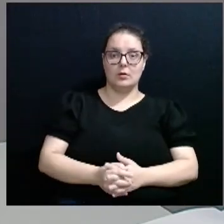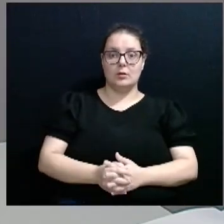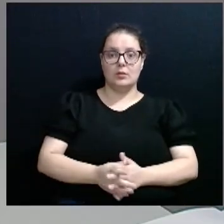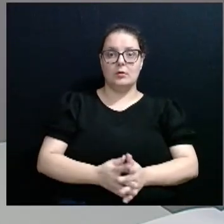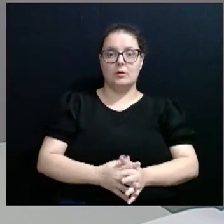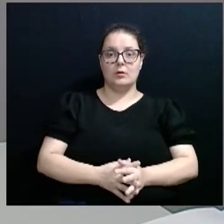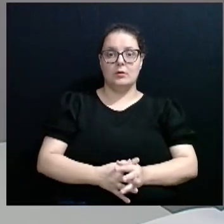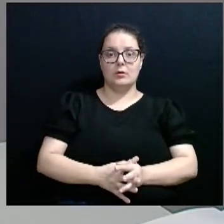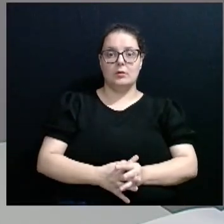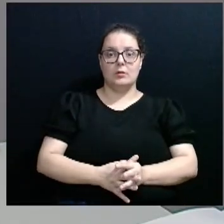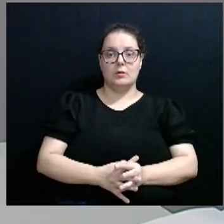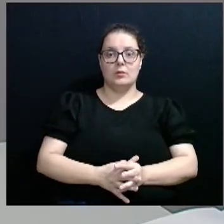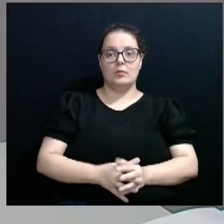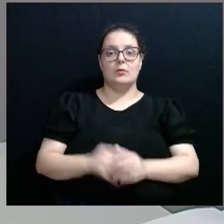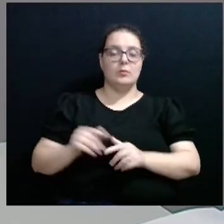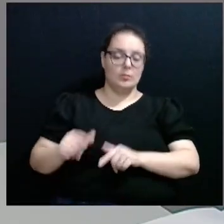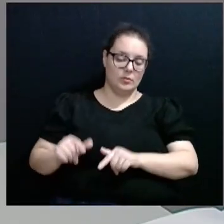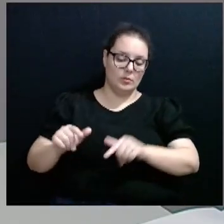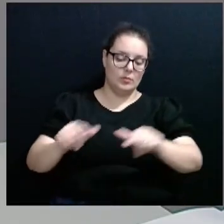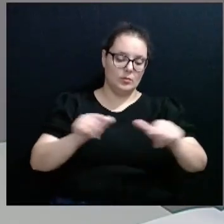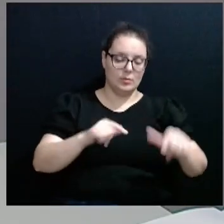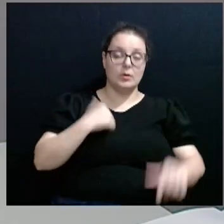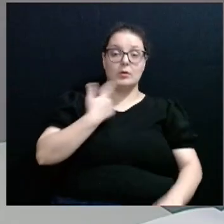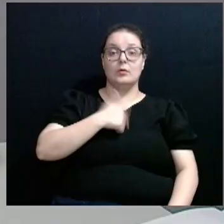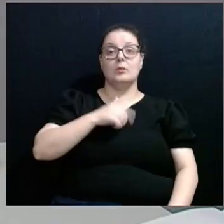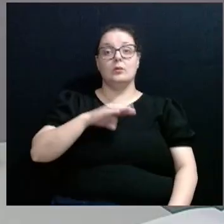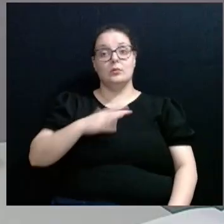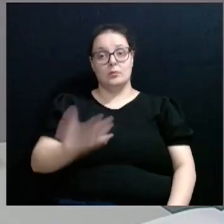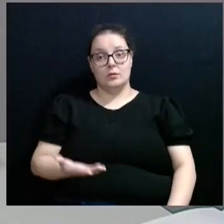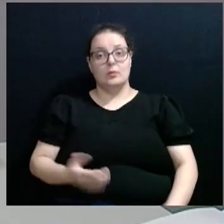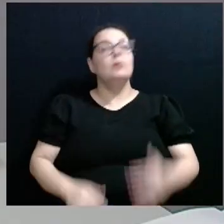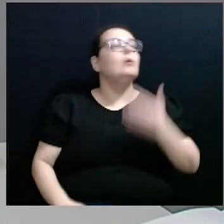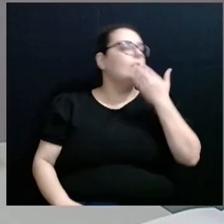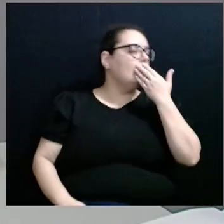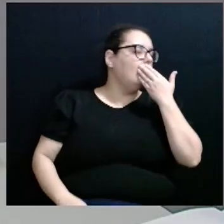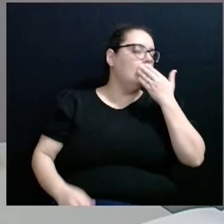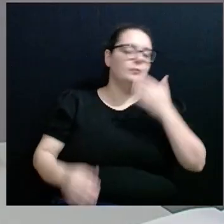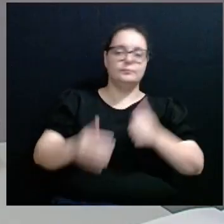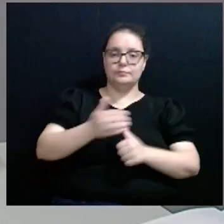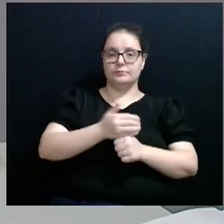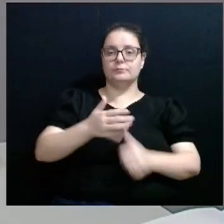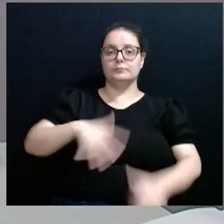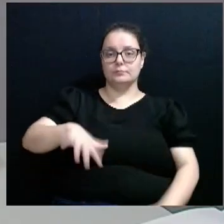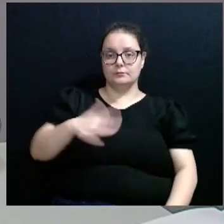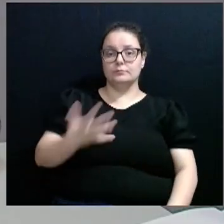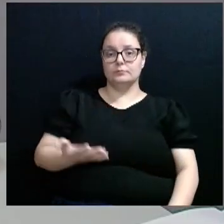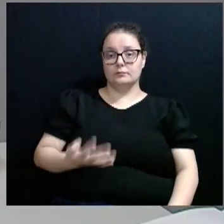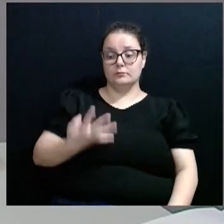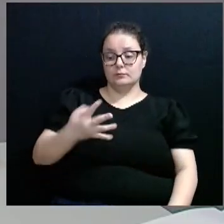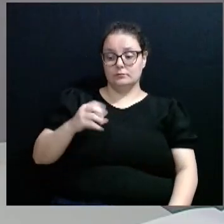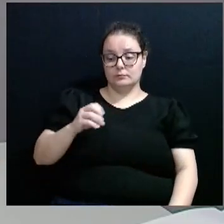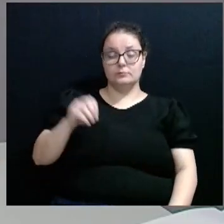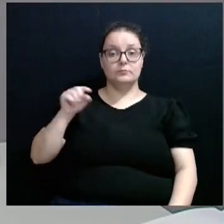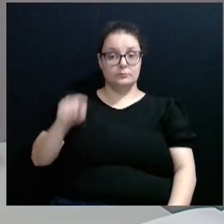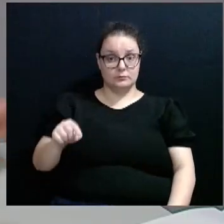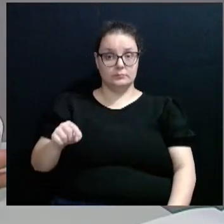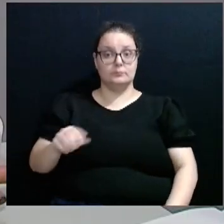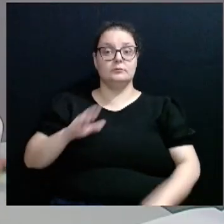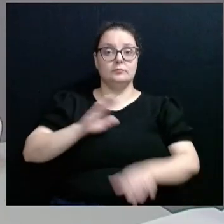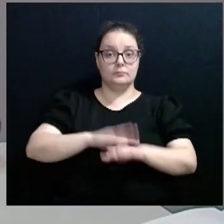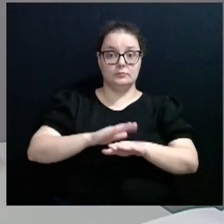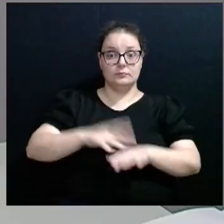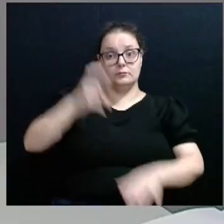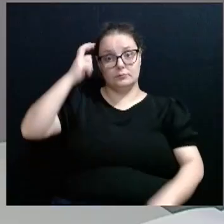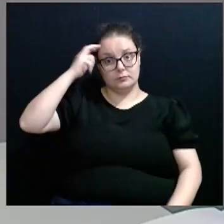os territórios do nosso município. Então, nosso mandato vai destinar R$400 mil para atividades culturais, desde